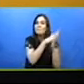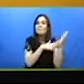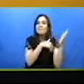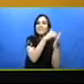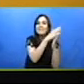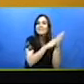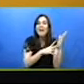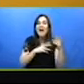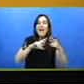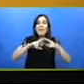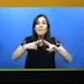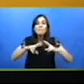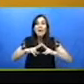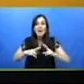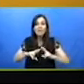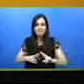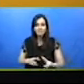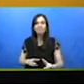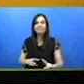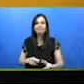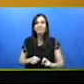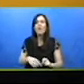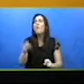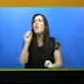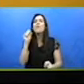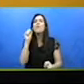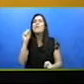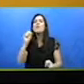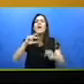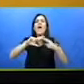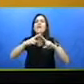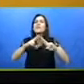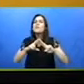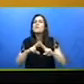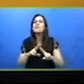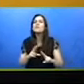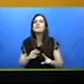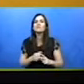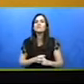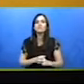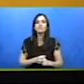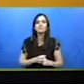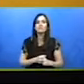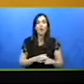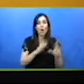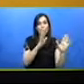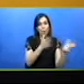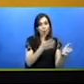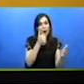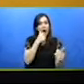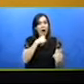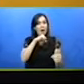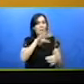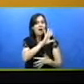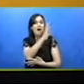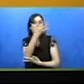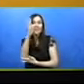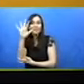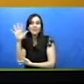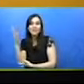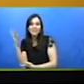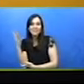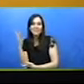as rimas. E vamos ver o que é as rimas? Hoje, a Mãe Natureza tem